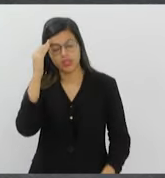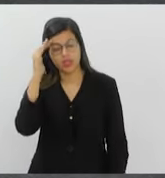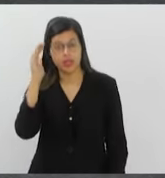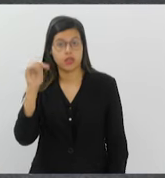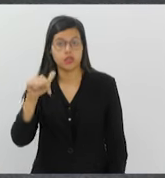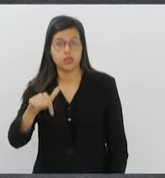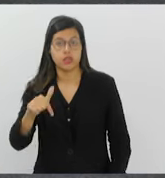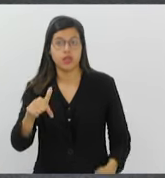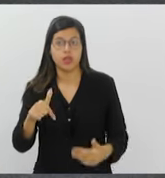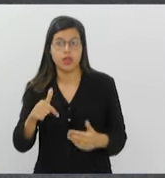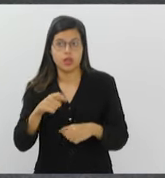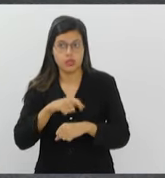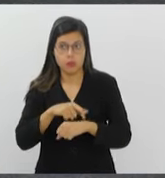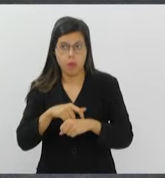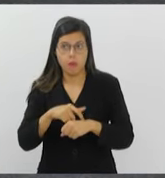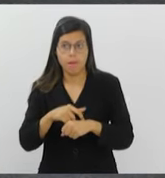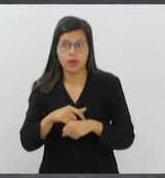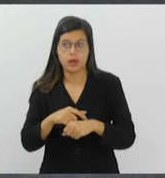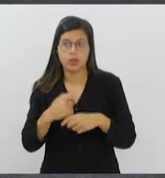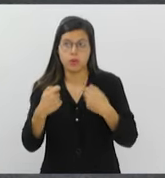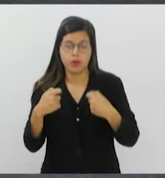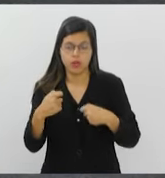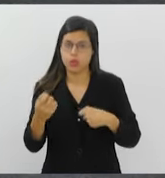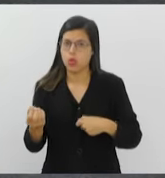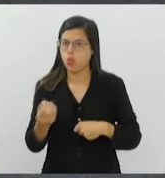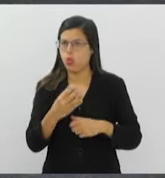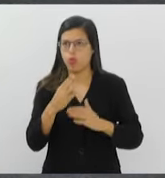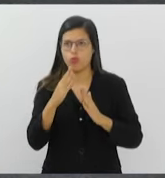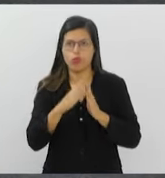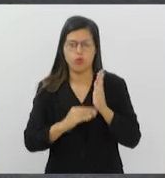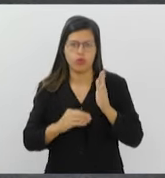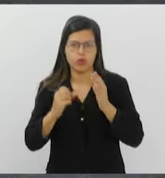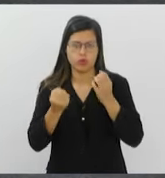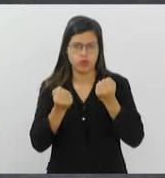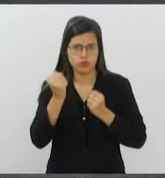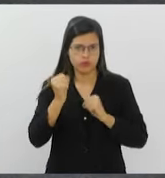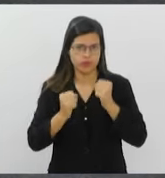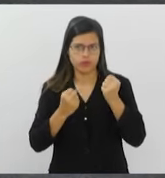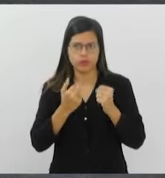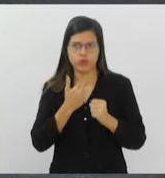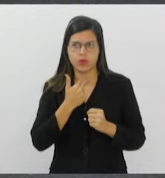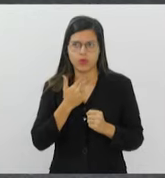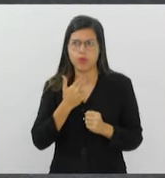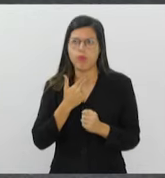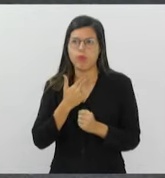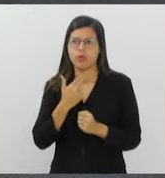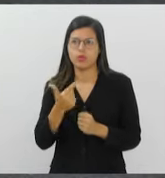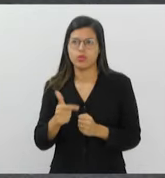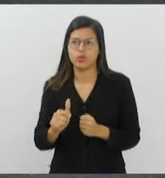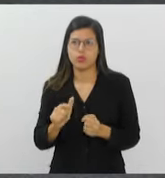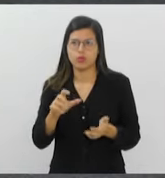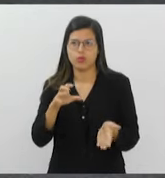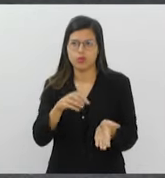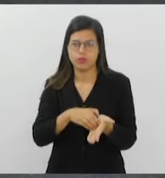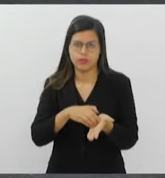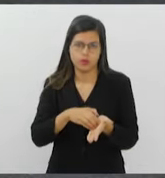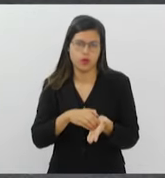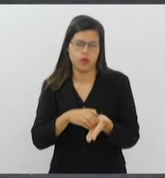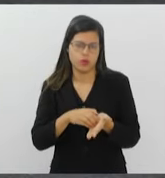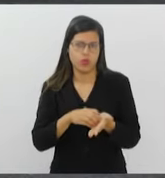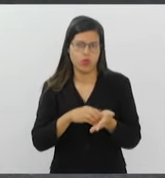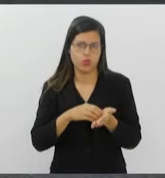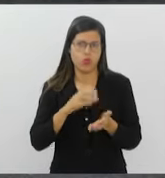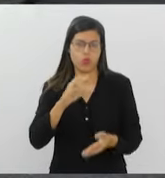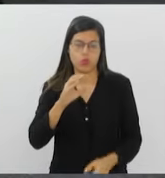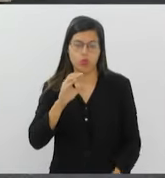exige da gente um novo modelo de industrialização que não pode nos jogar novamente com centralidade nos combustíveis fósseis.